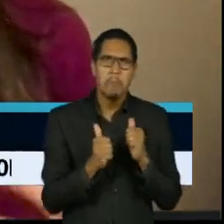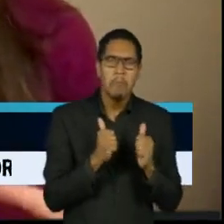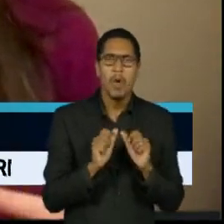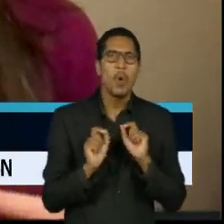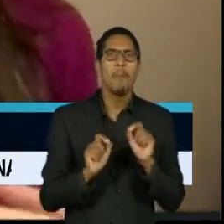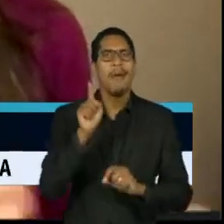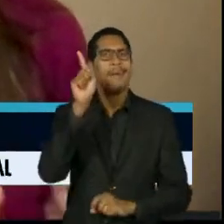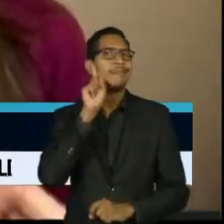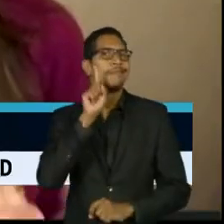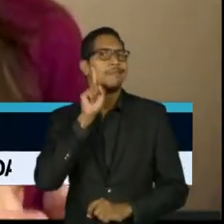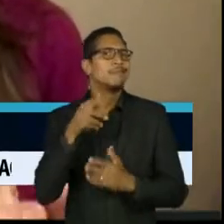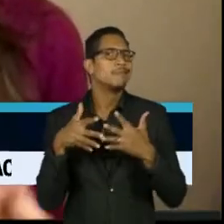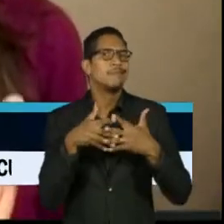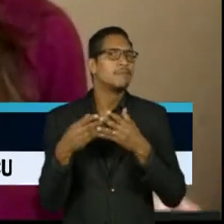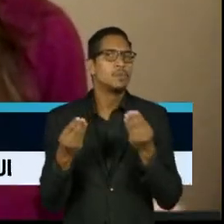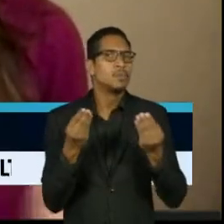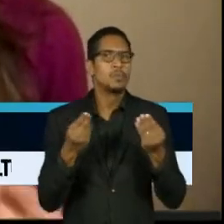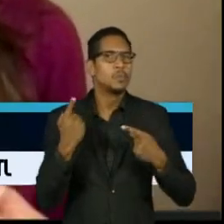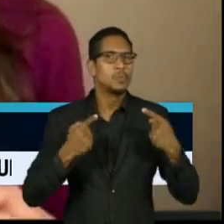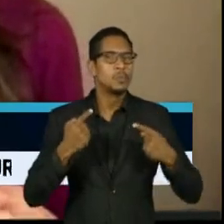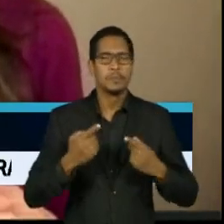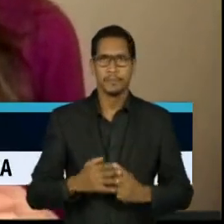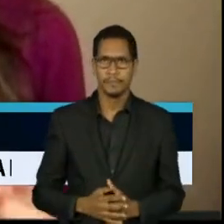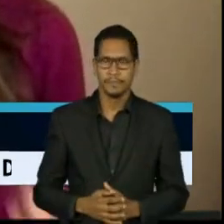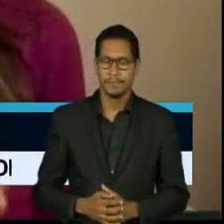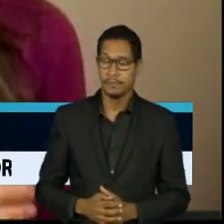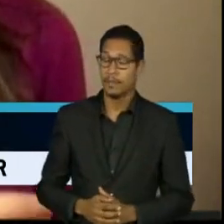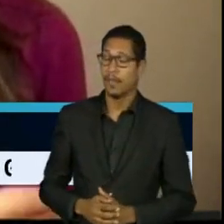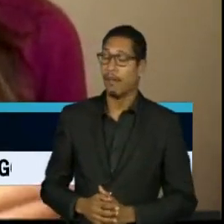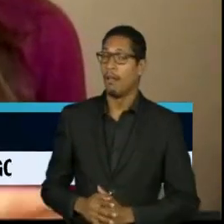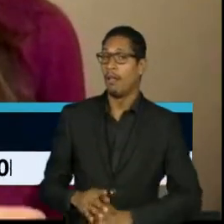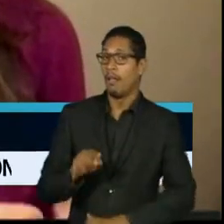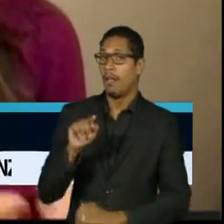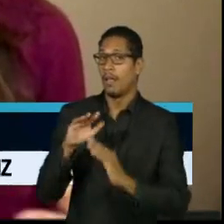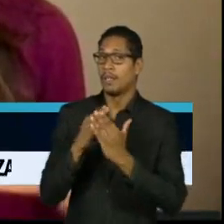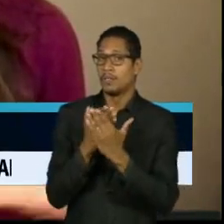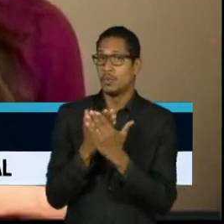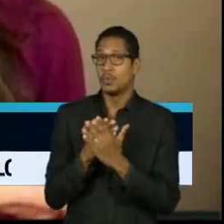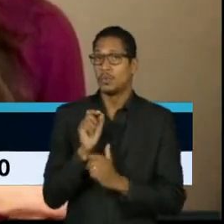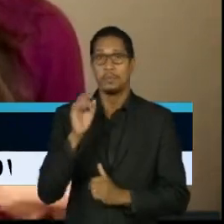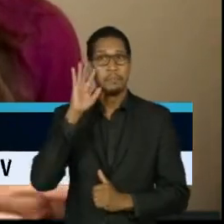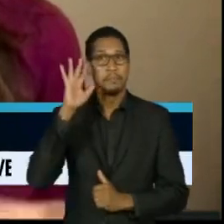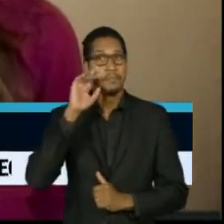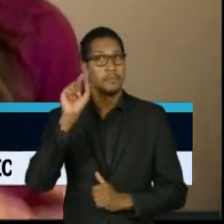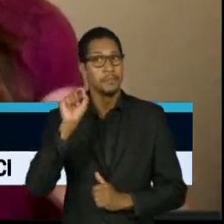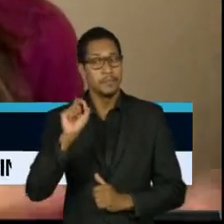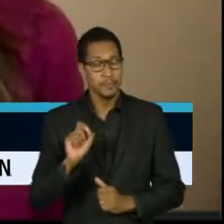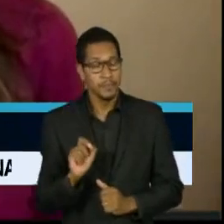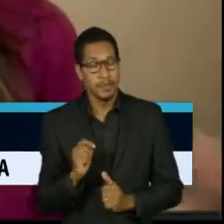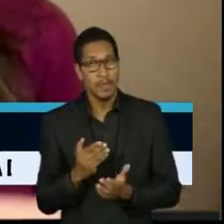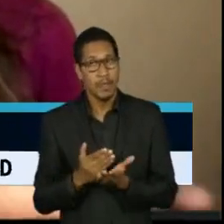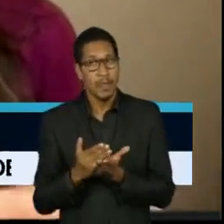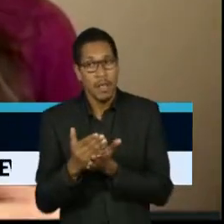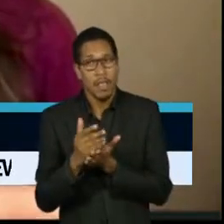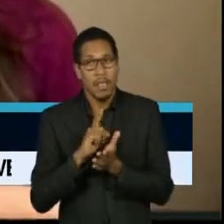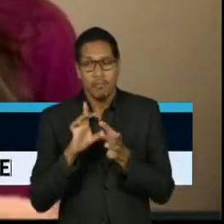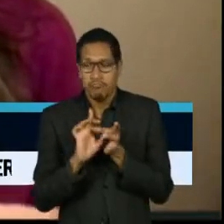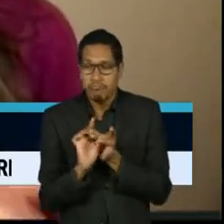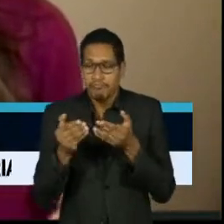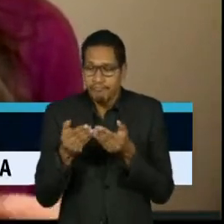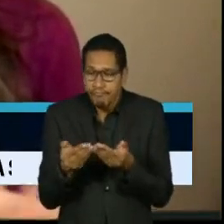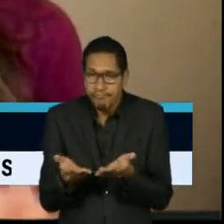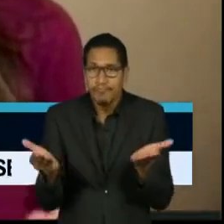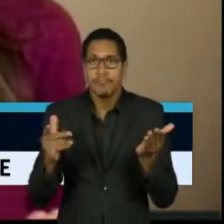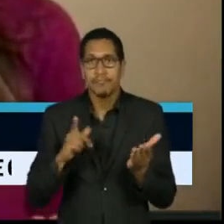Pois é, Maria. Aqui a discussão, essa coisa das escolas, é porque a promessa inicial é que ia ter uma disponibilidade ampla